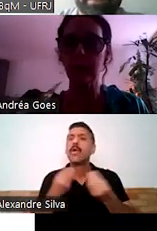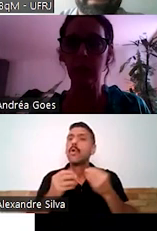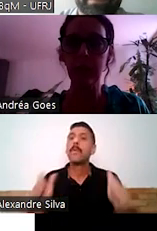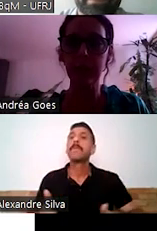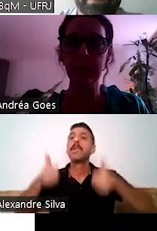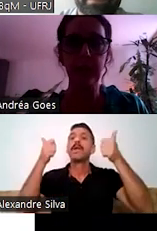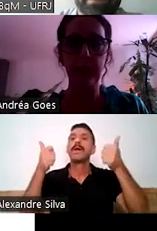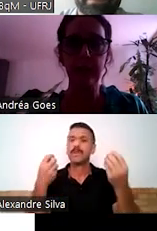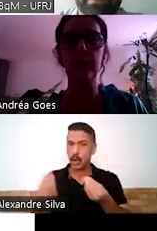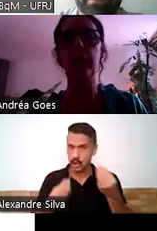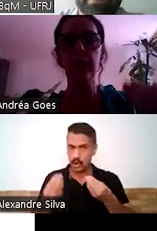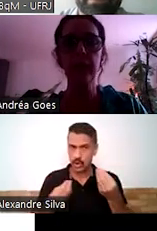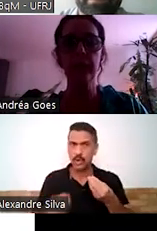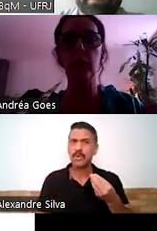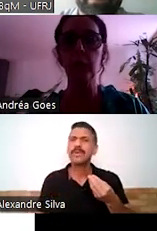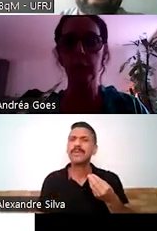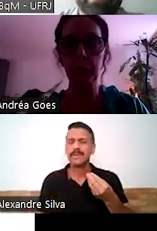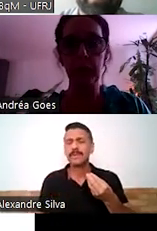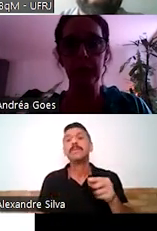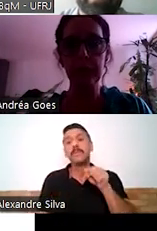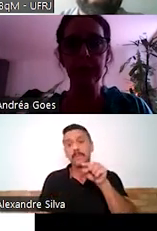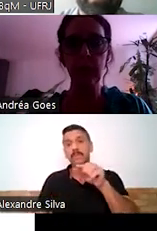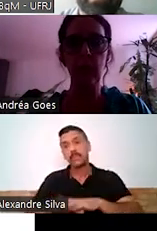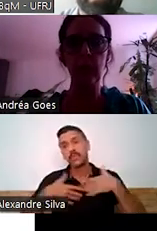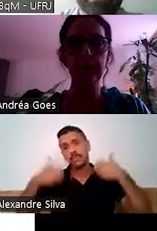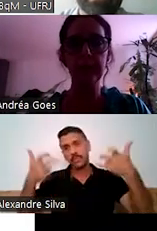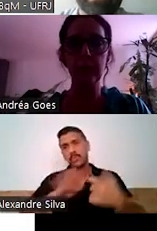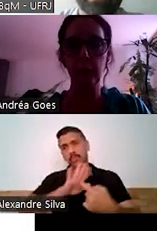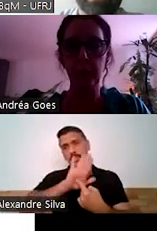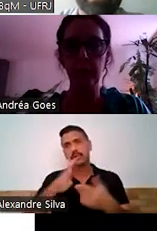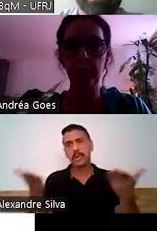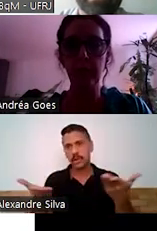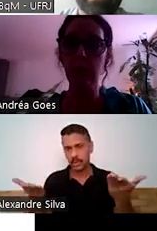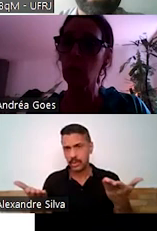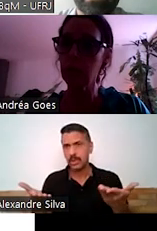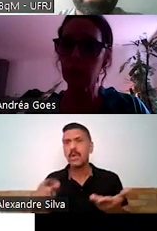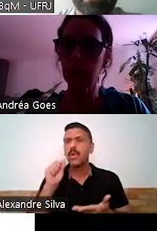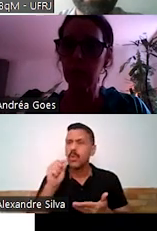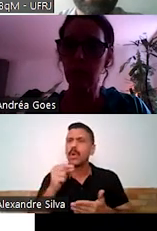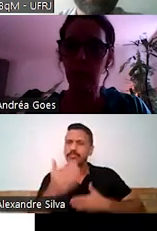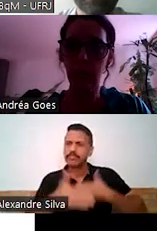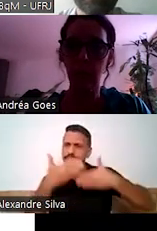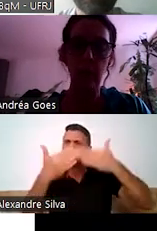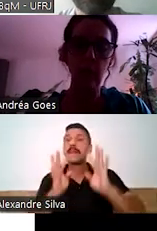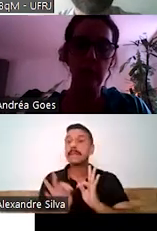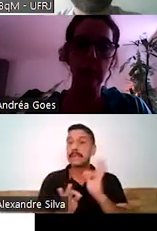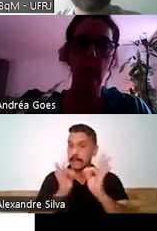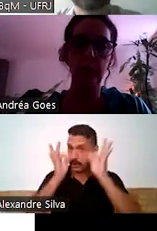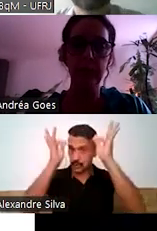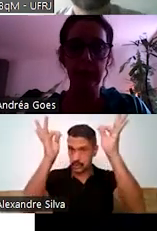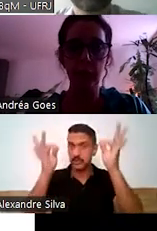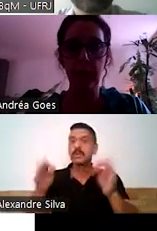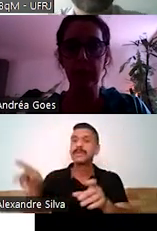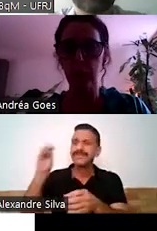melhorar isso? Então, é essa a ideia. E daí vem, então, o que eu vou mostrar para vocês agora, esse desenvolvimento de tecnologia que a gente tem no